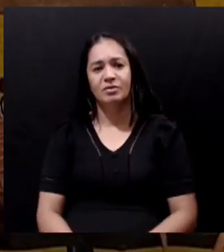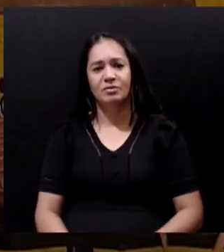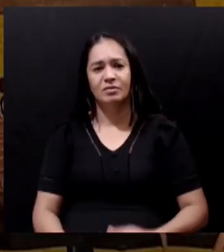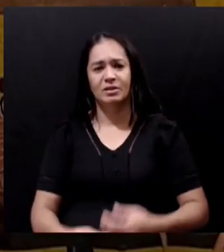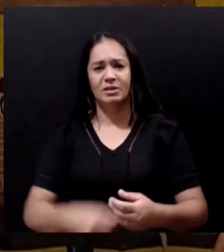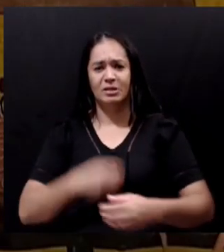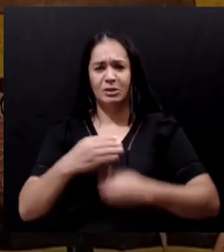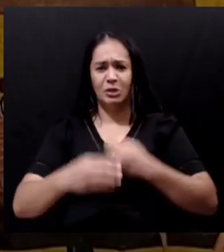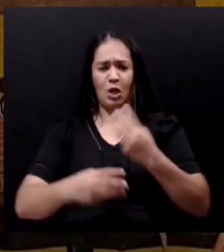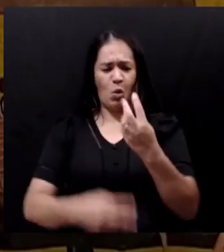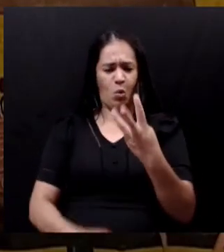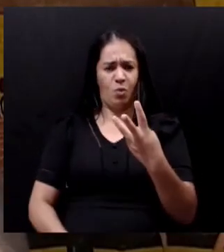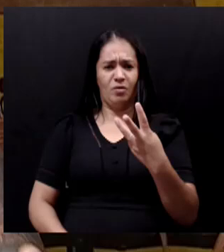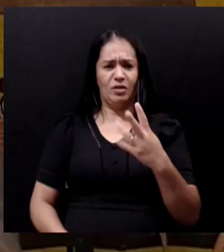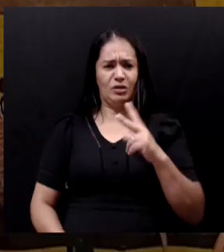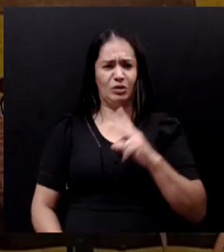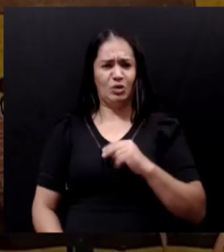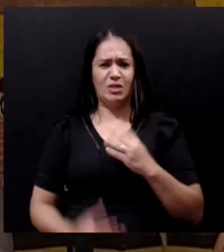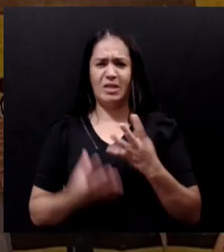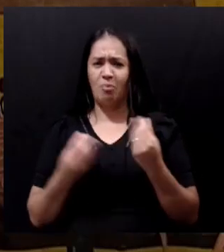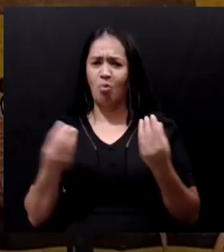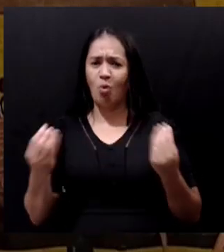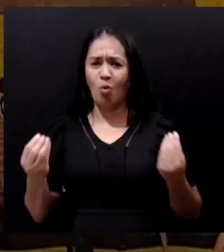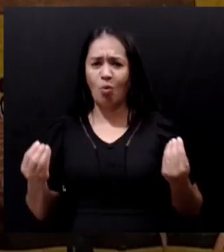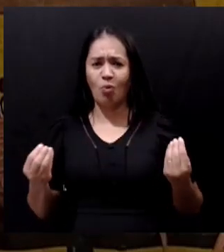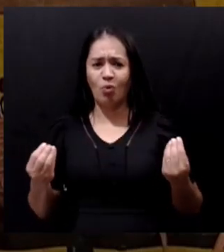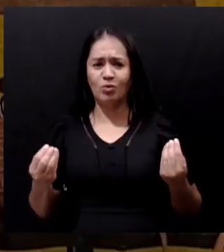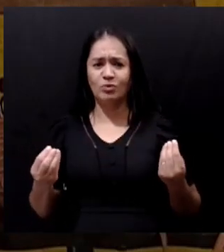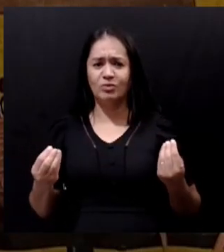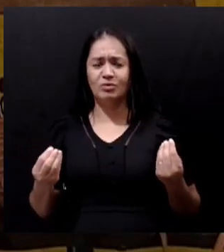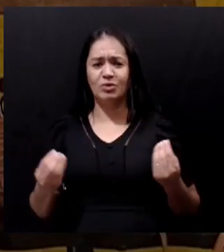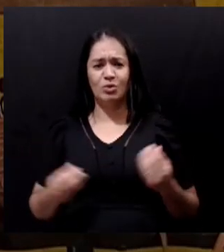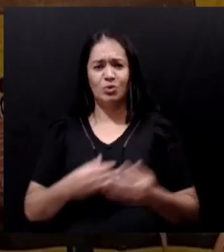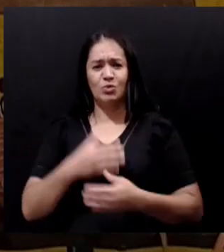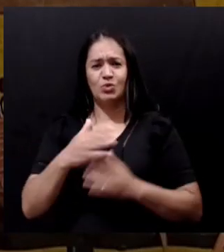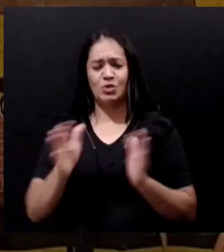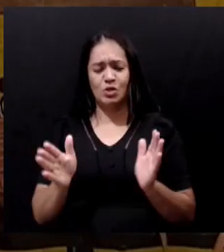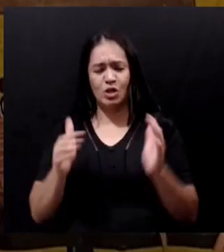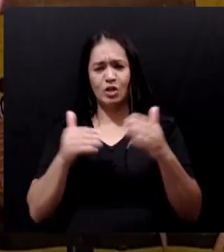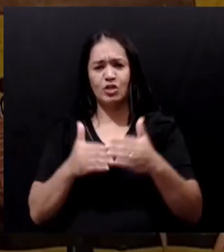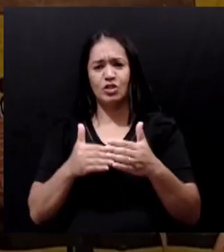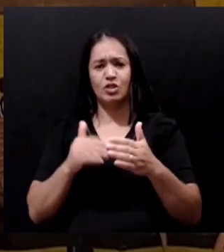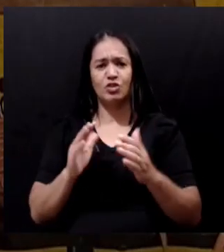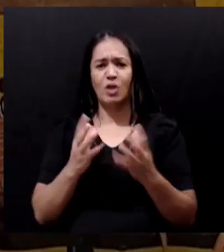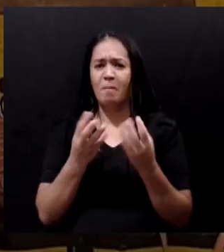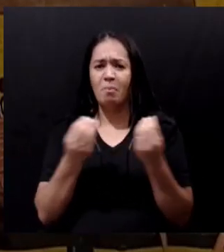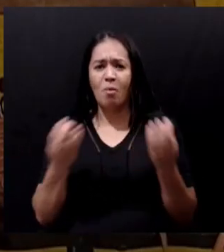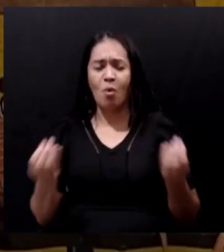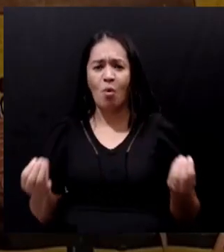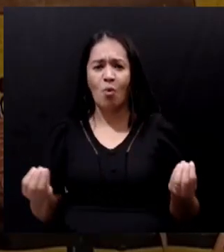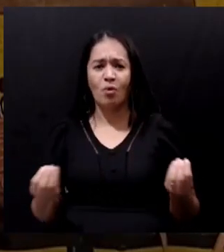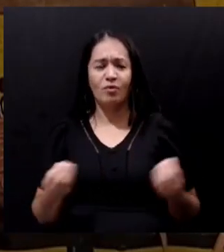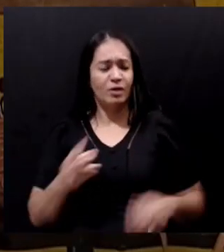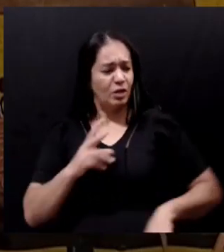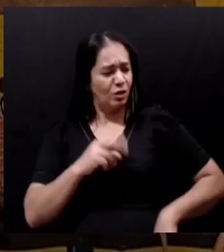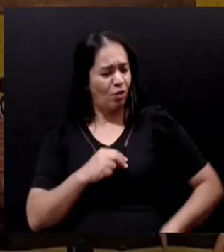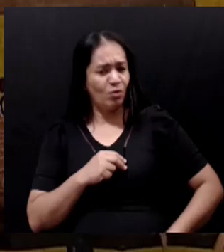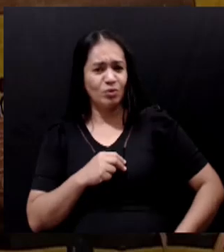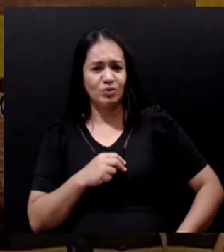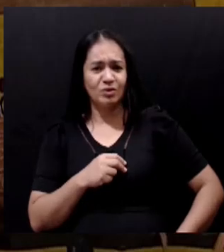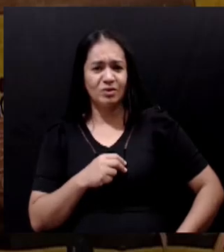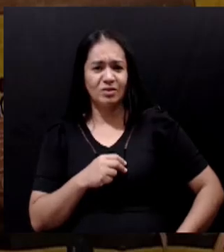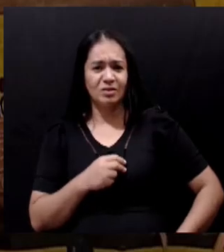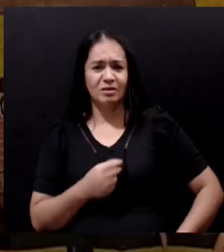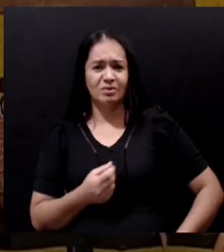disse, nossa, muita coisa. Os recheios nas tapué, muita coisa. Que eu digo, ixi, que eu acho que uns 30 dias eu tô